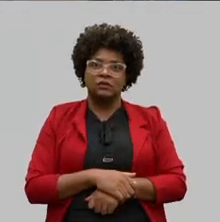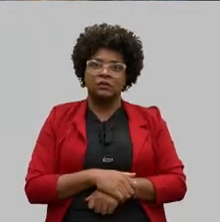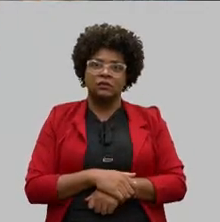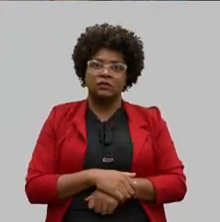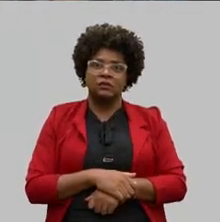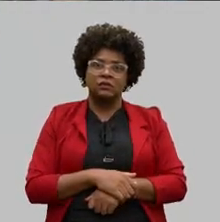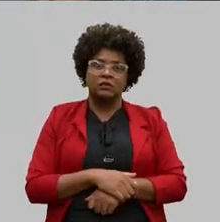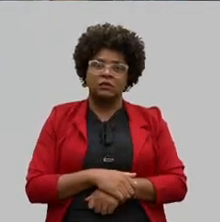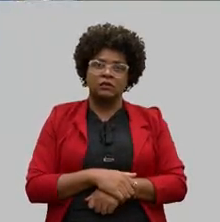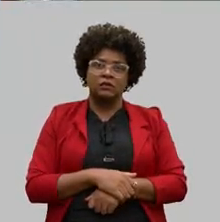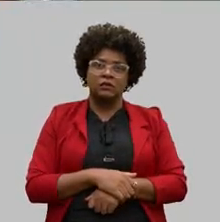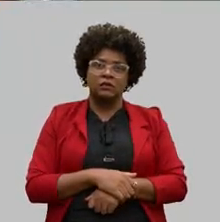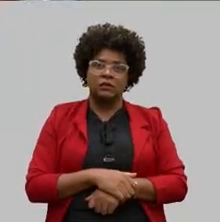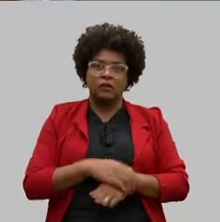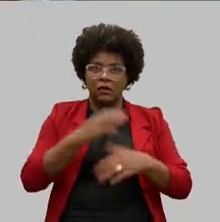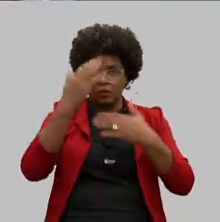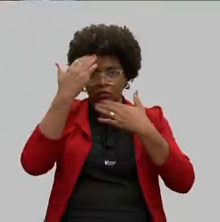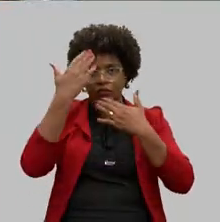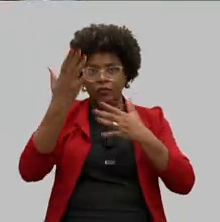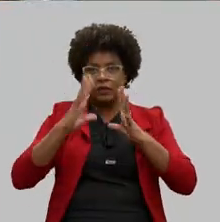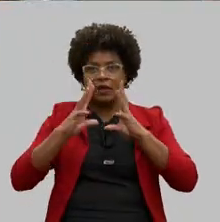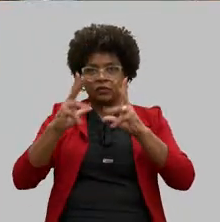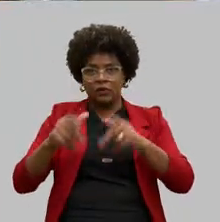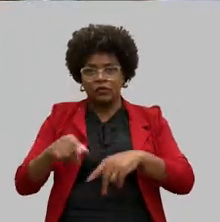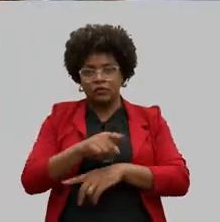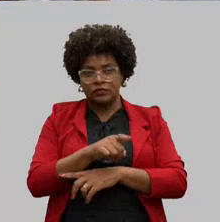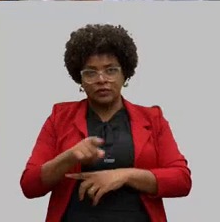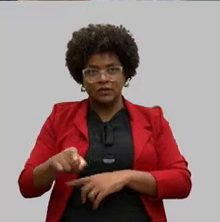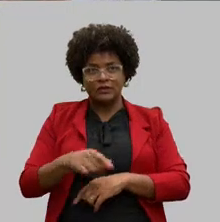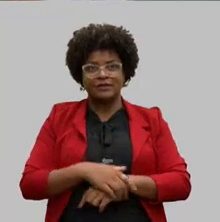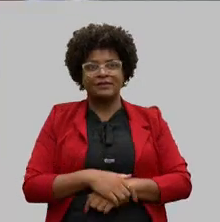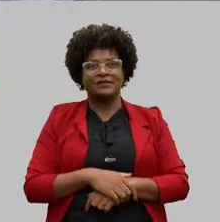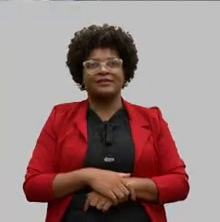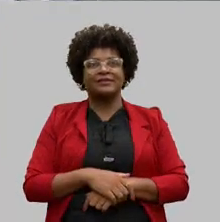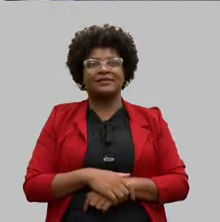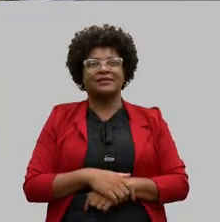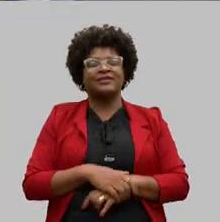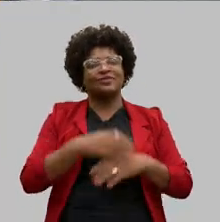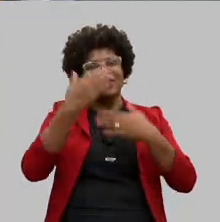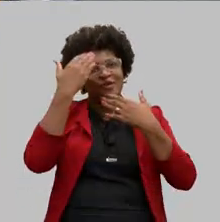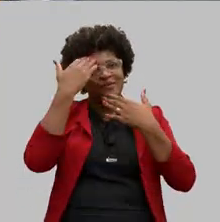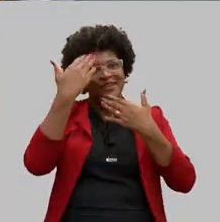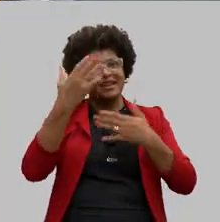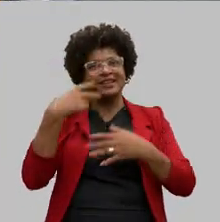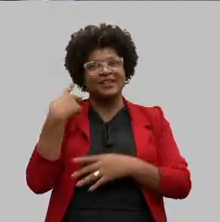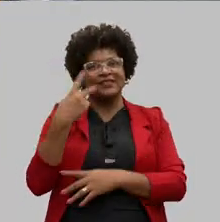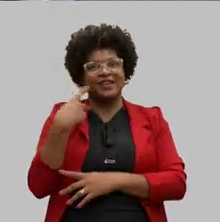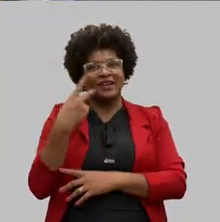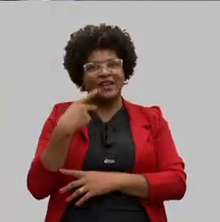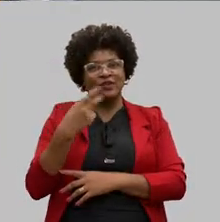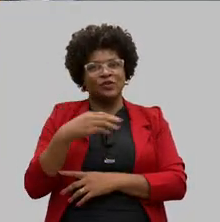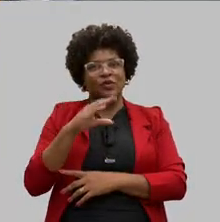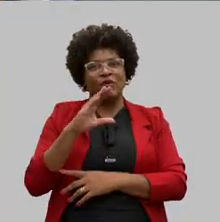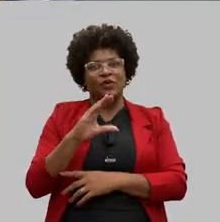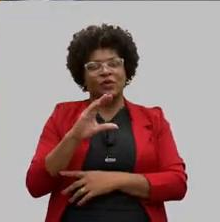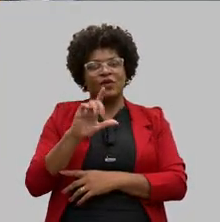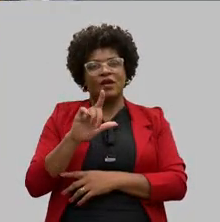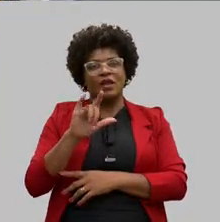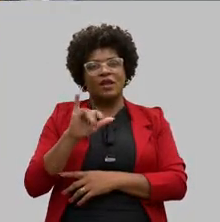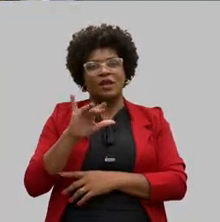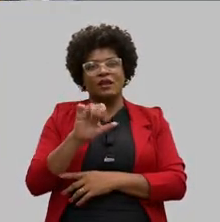orçamento Muito obrigado a todos obrigado ao Vereador gleicinho muito